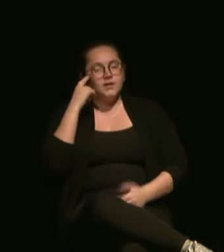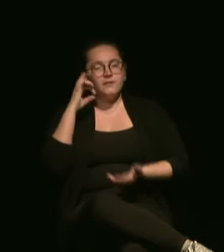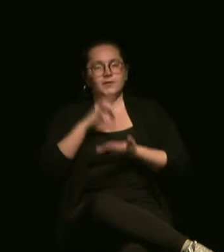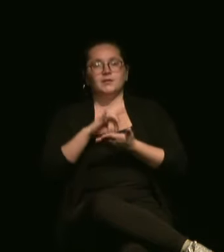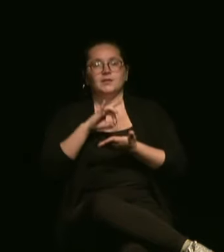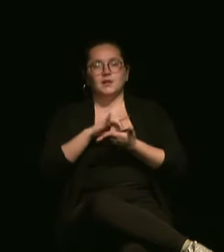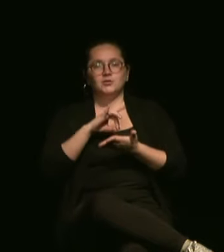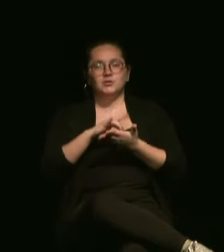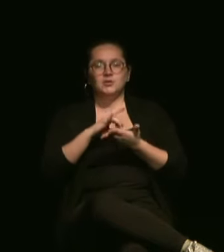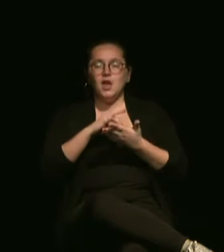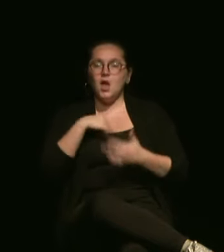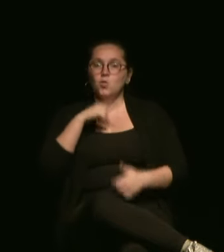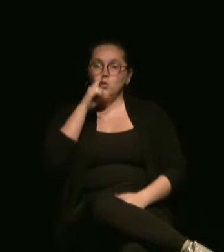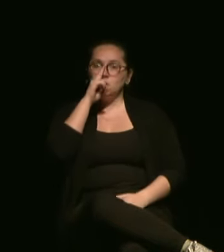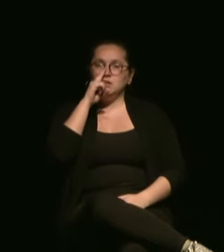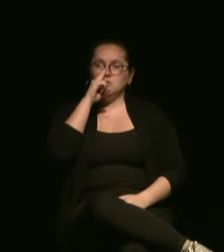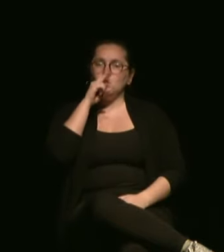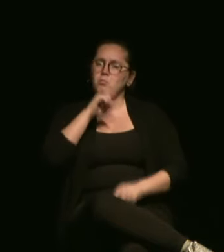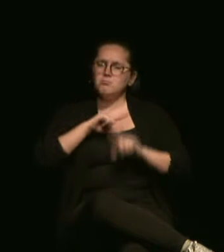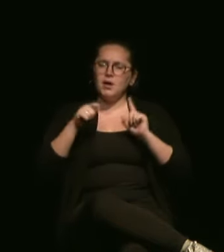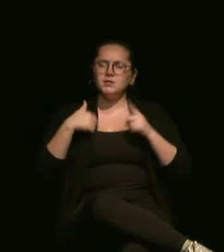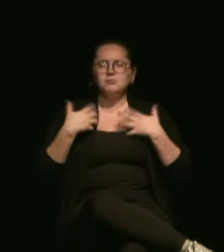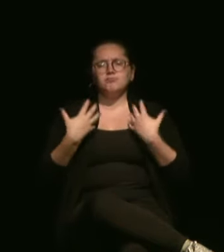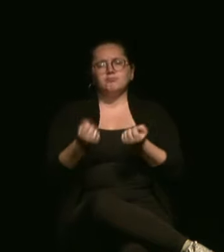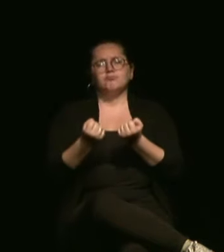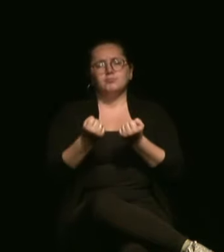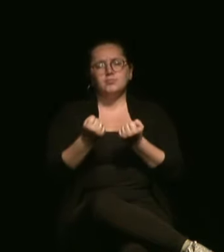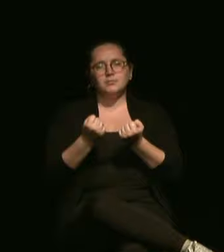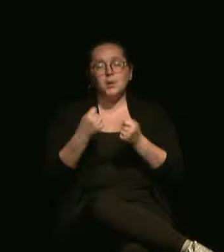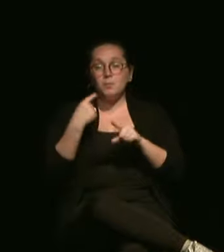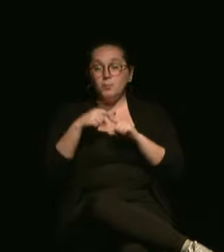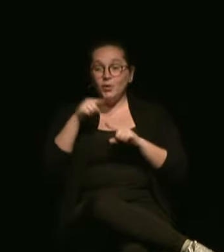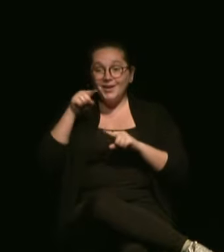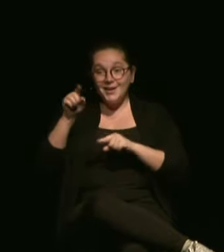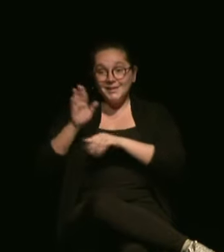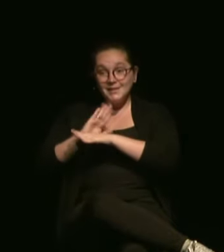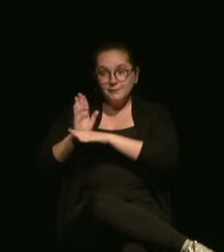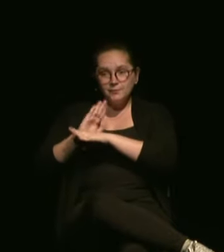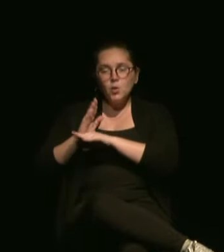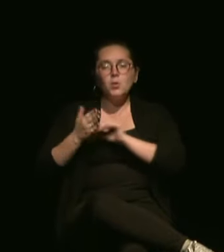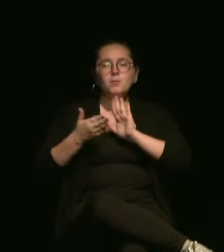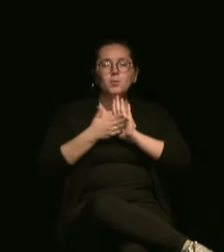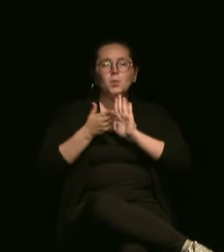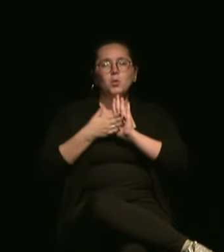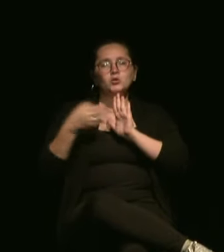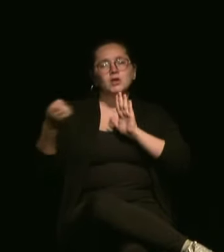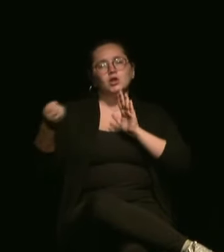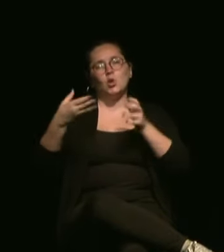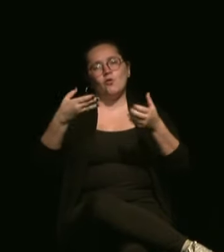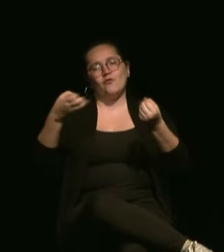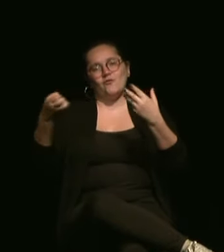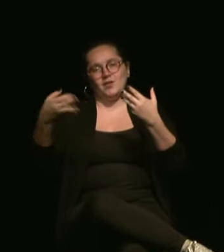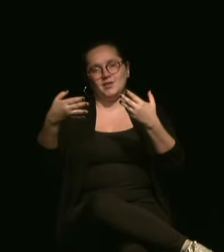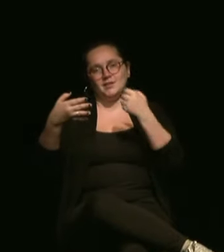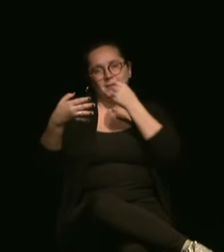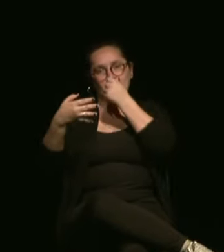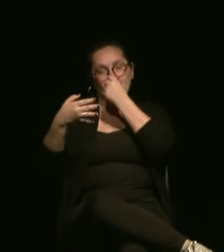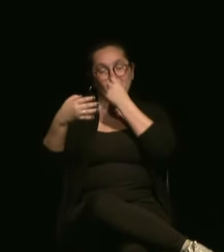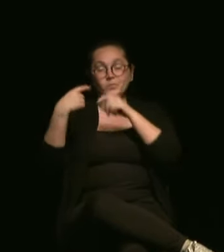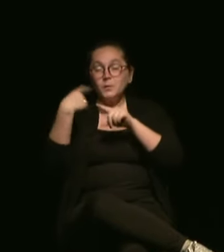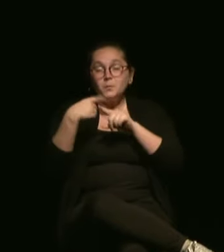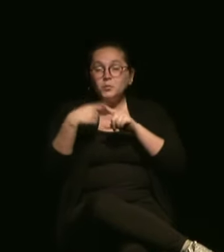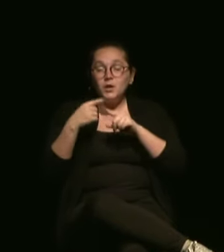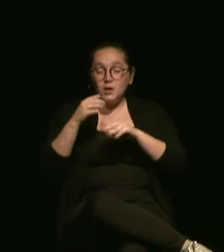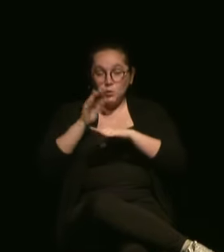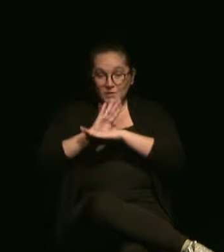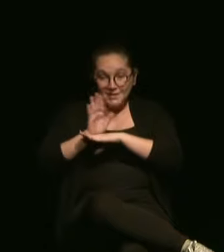um filme que, de fato, propunha que o cinema pudesse ser aquilo que ele nunca tinha sido. Ou seja, um cinema que se